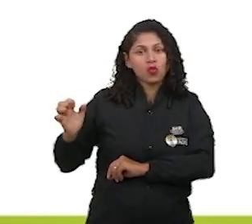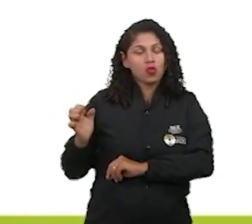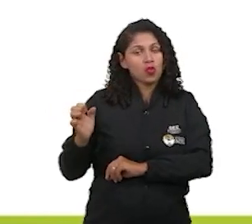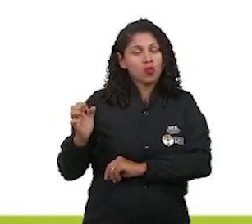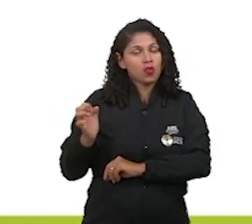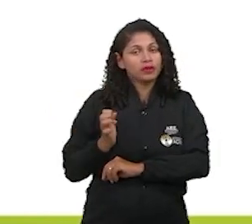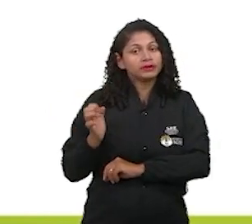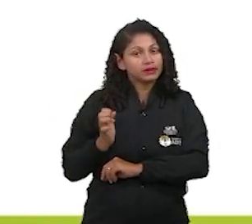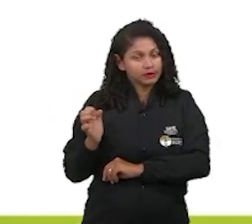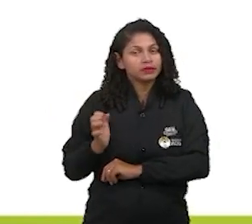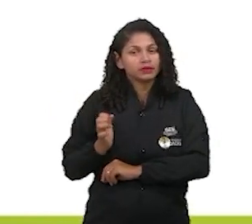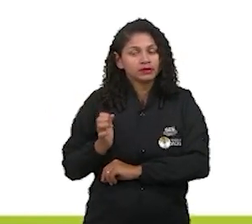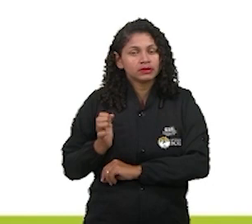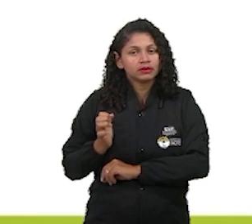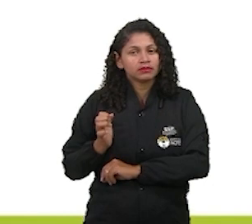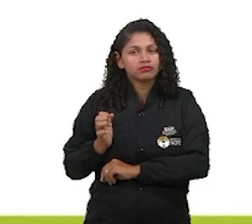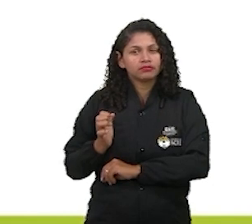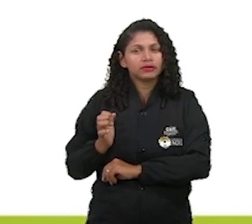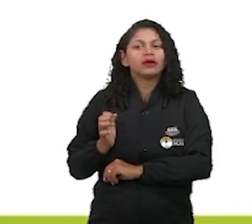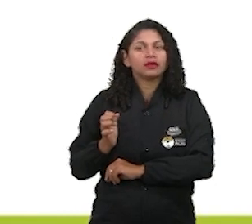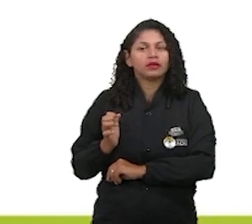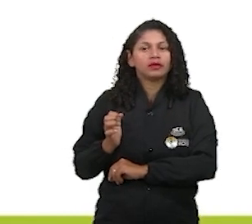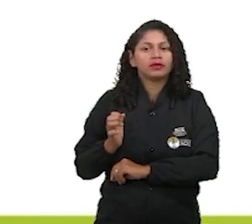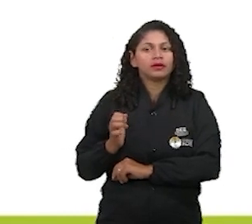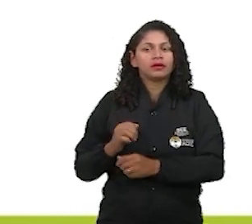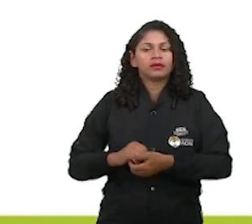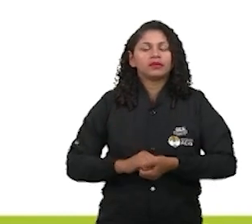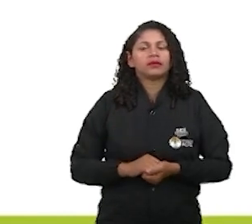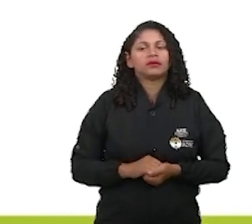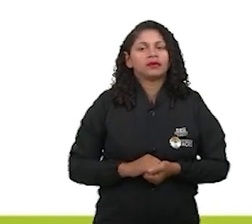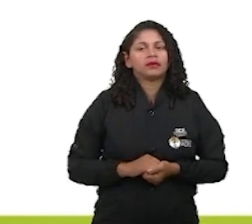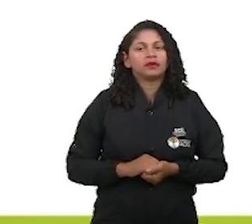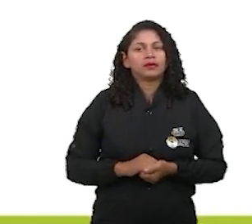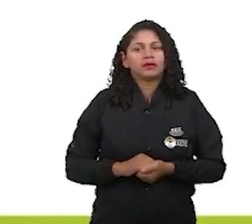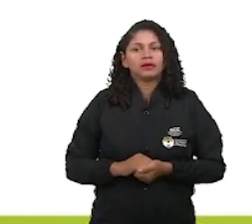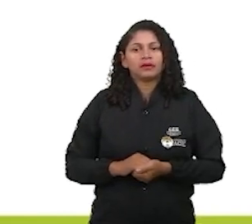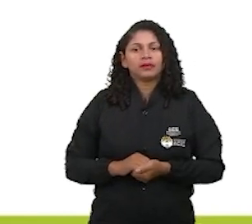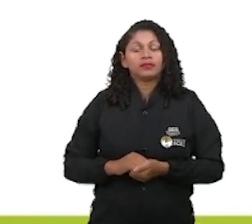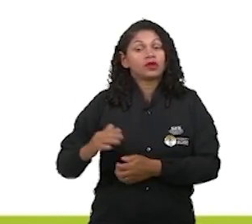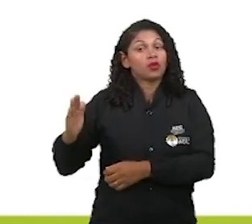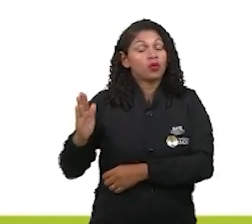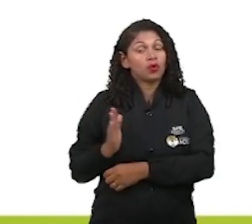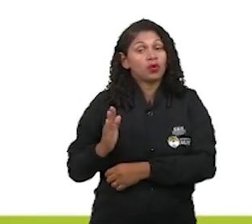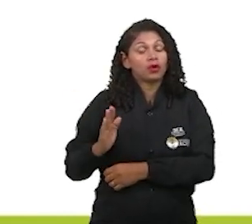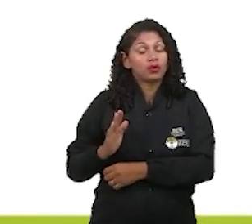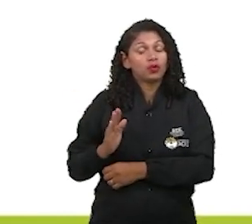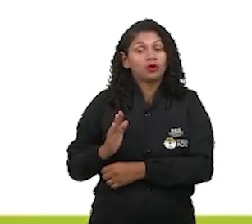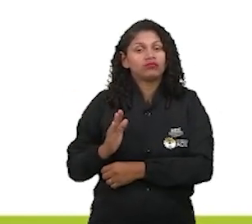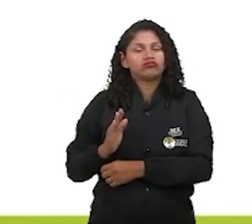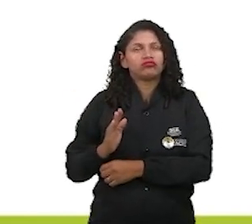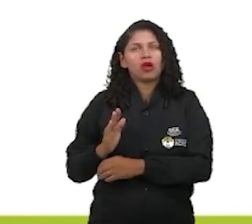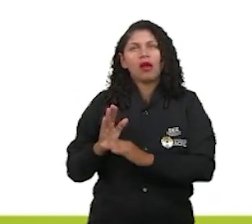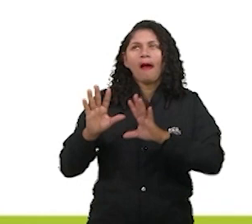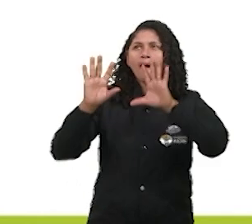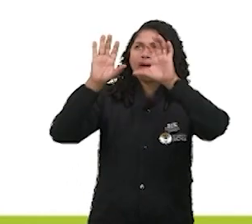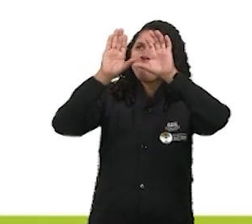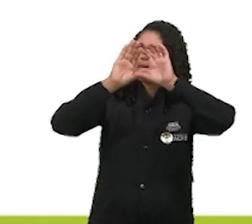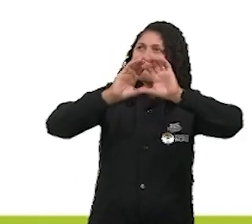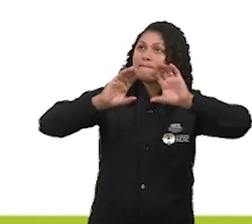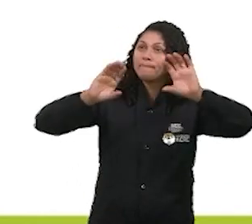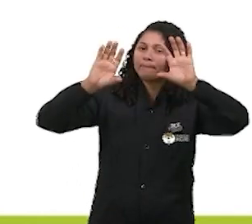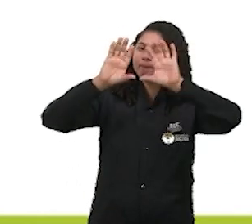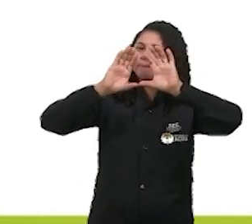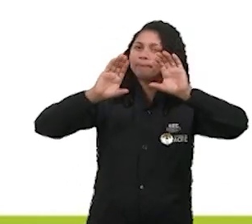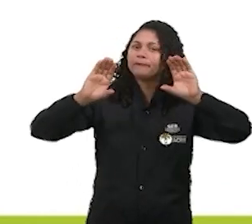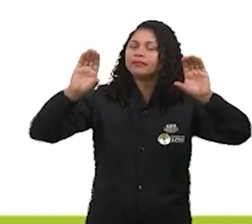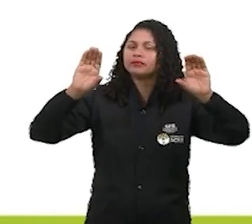que o rico trata justamente o quê? Da questão lá do céu, né? A condição humana custa o